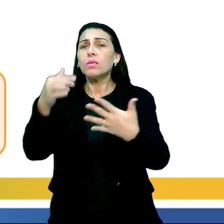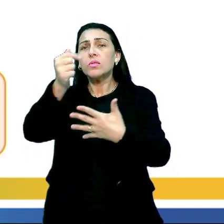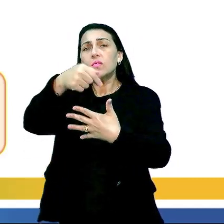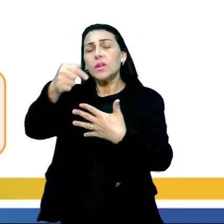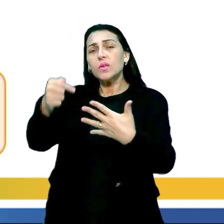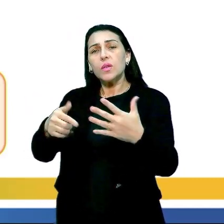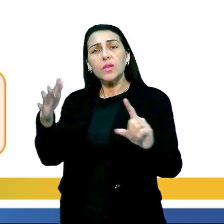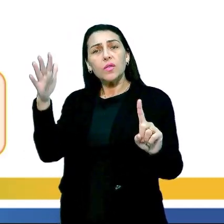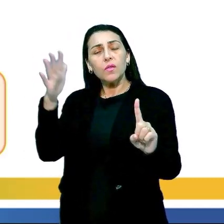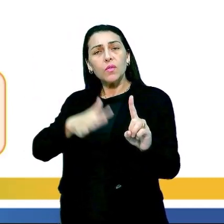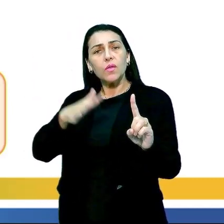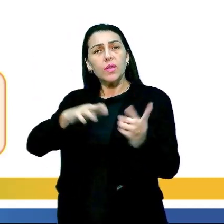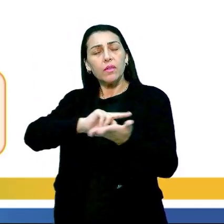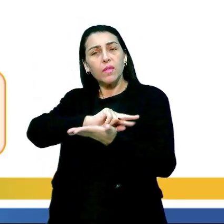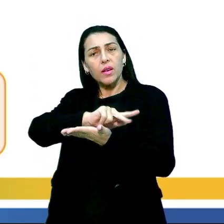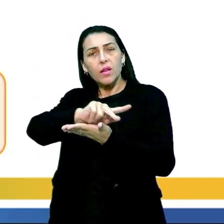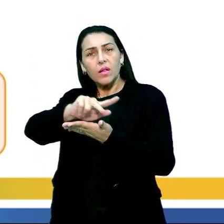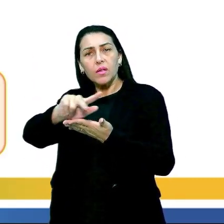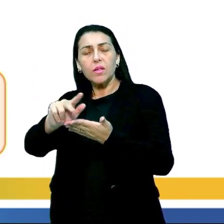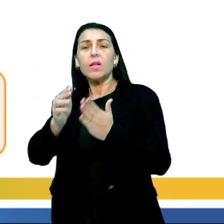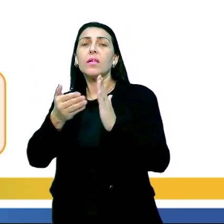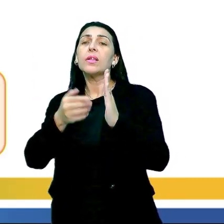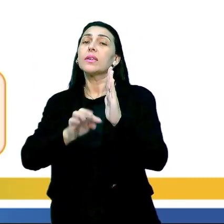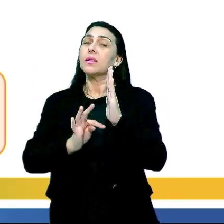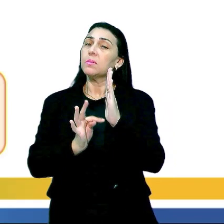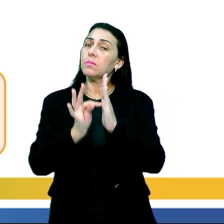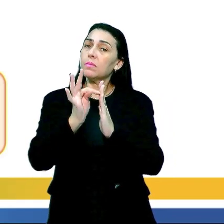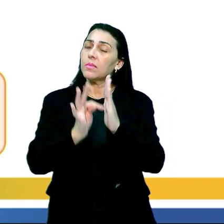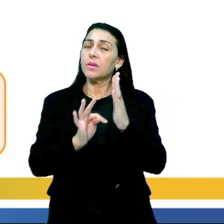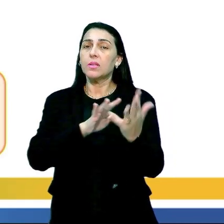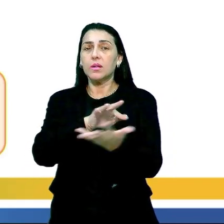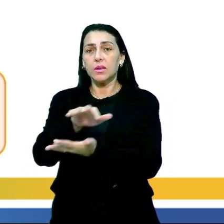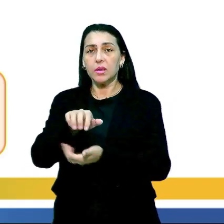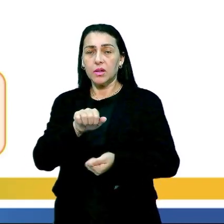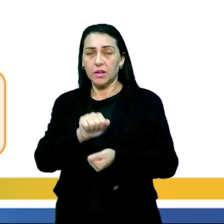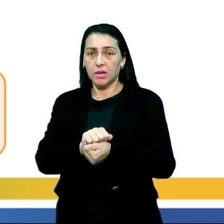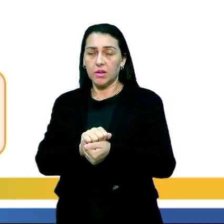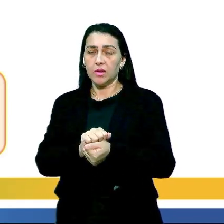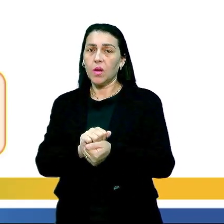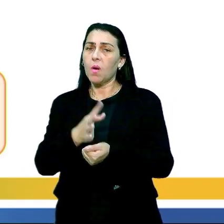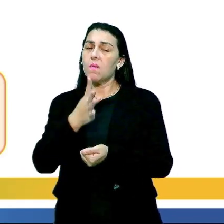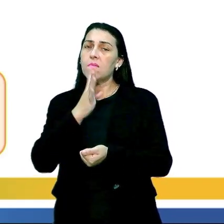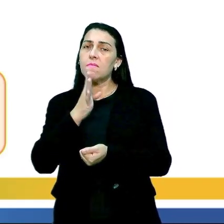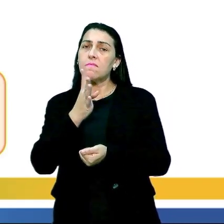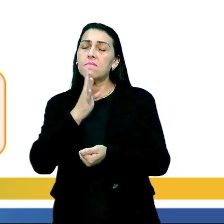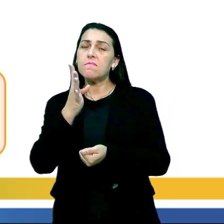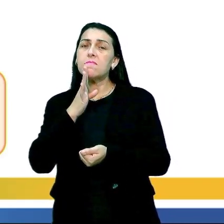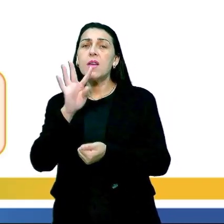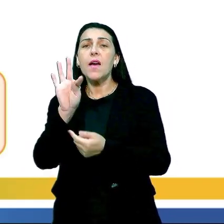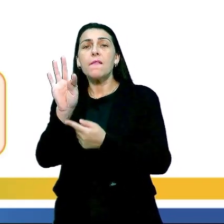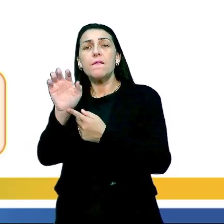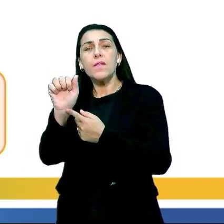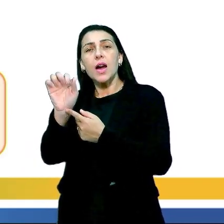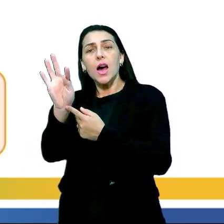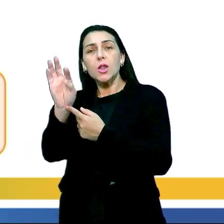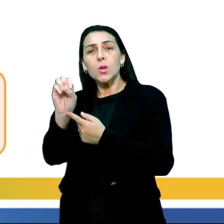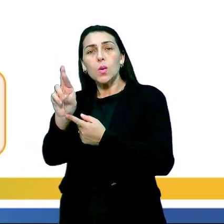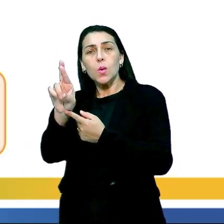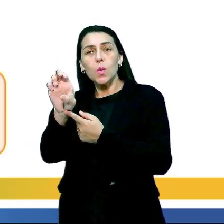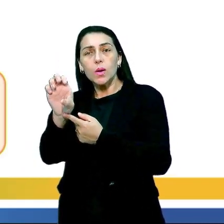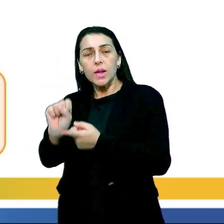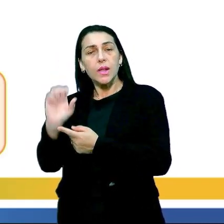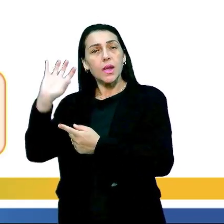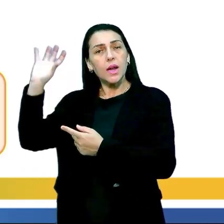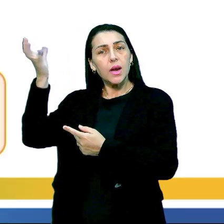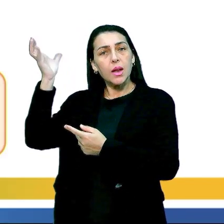que influenciam as variações das temperaturas atmosféricas na Terra. A gente conhece como fatores climáticos.